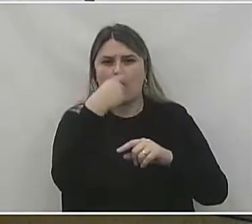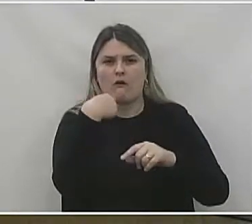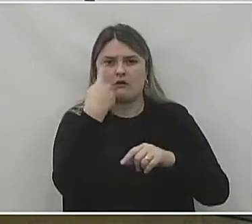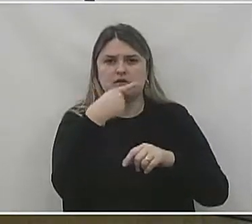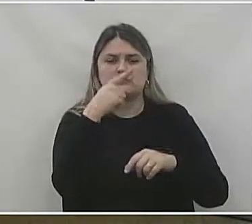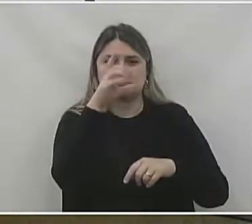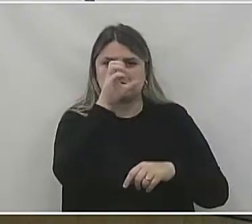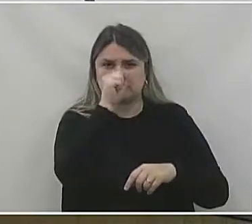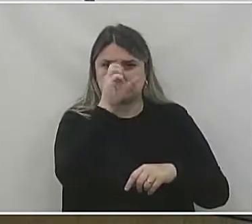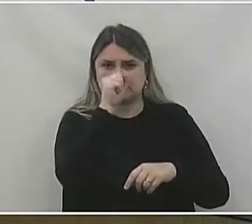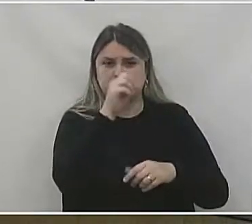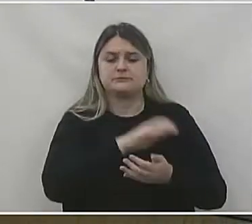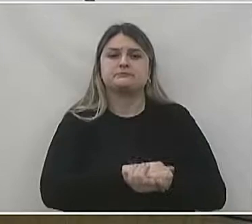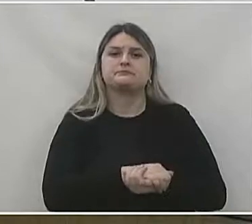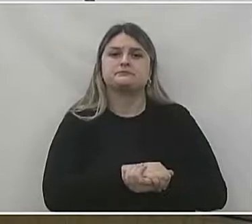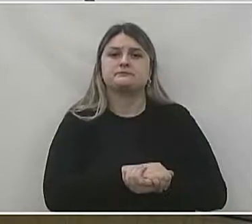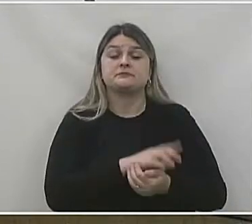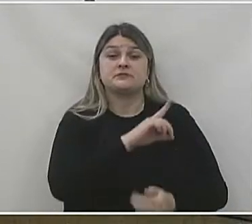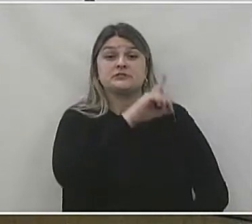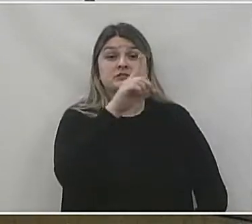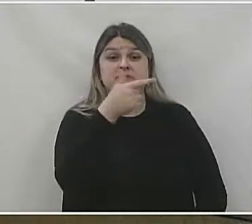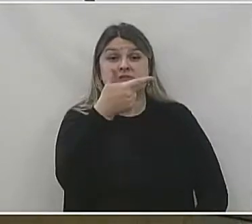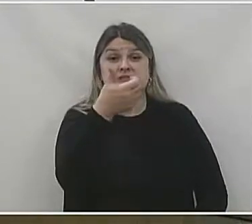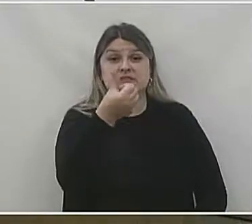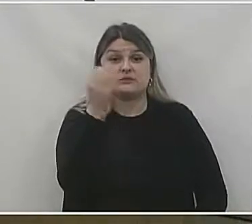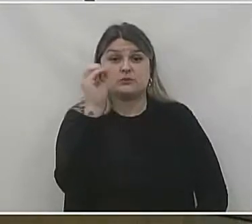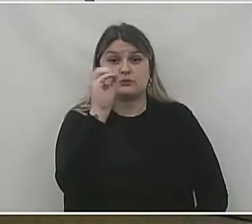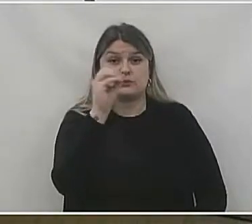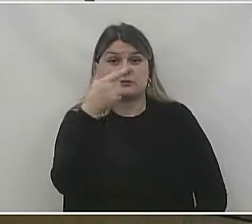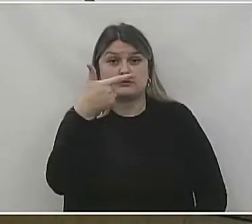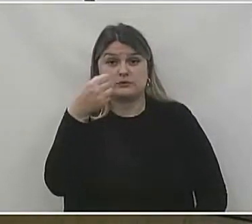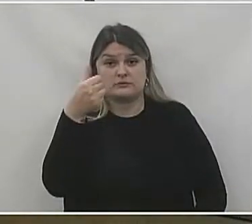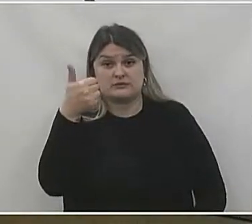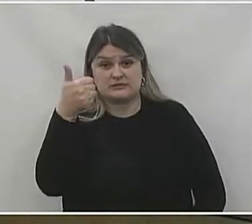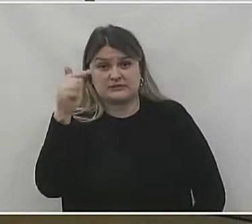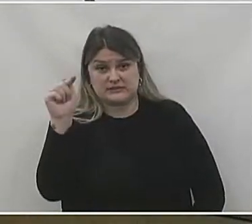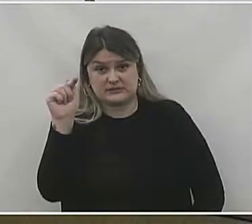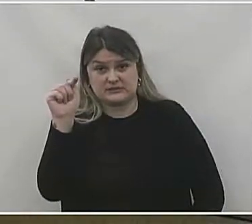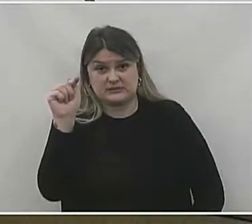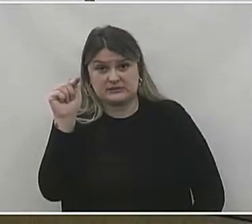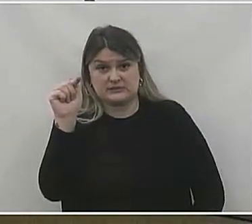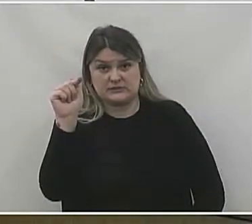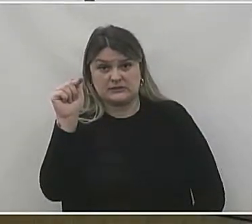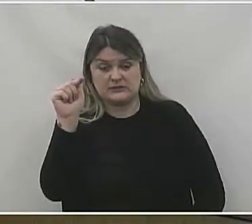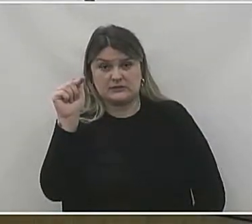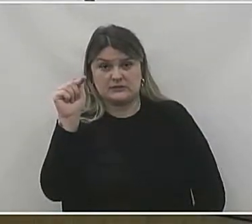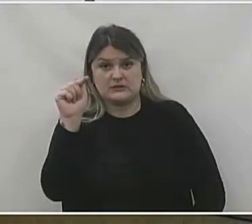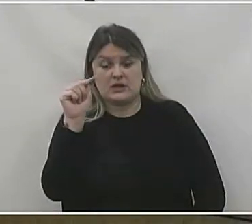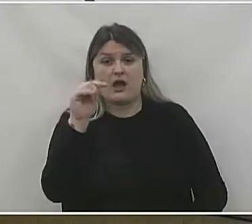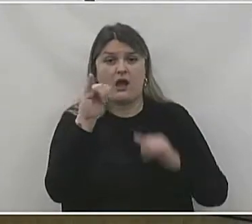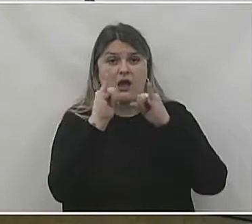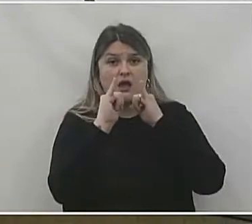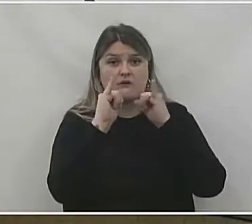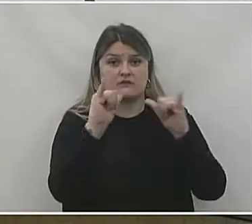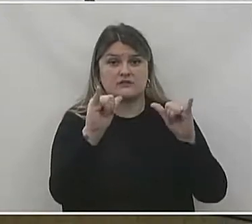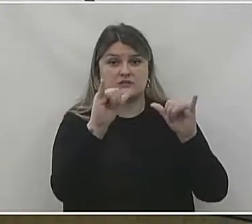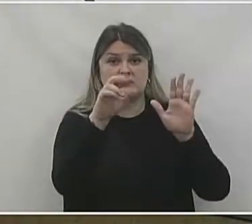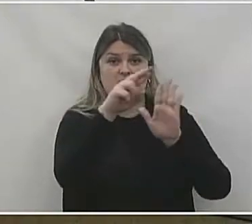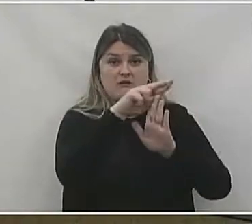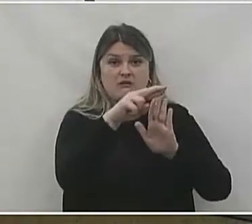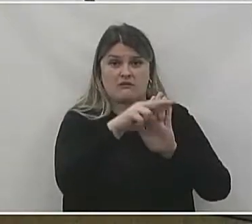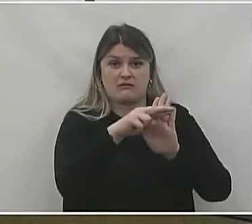no sábado certo dia 26/10 2017 o aviso de